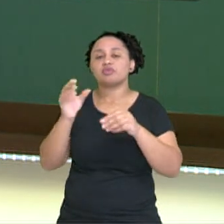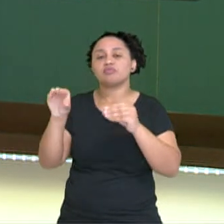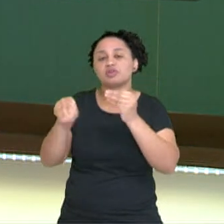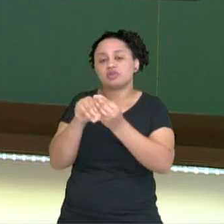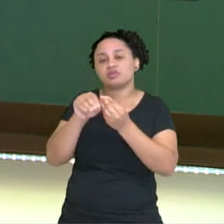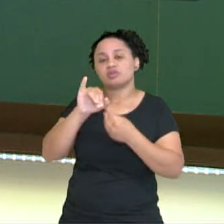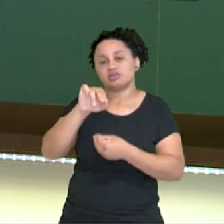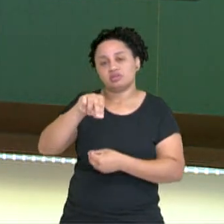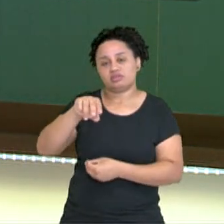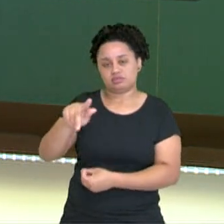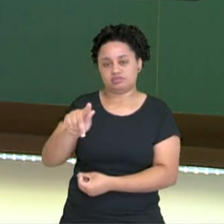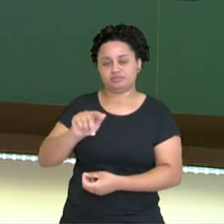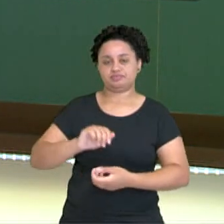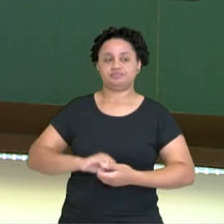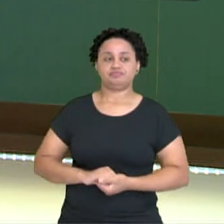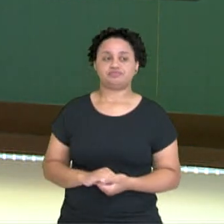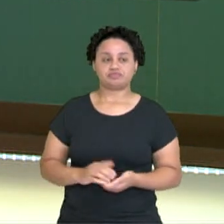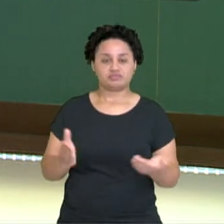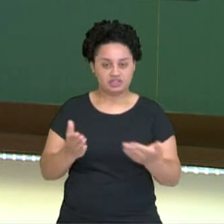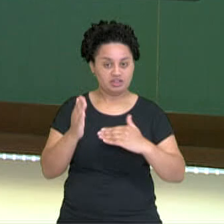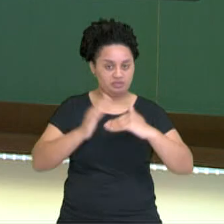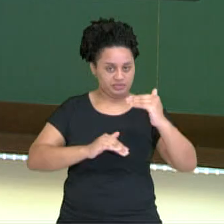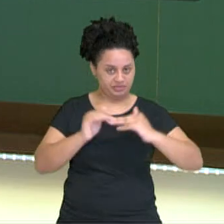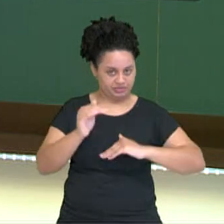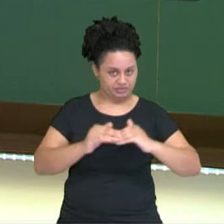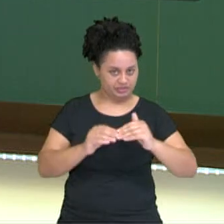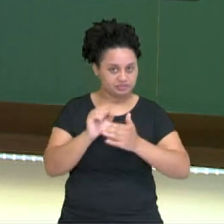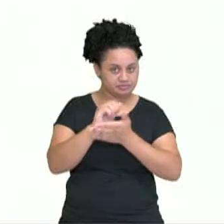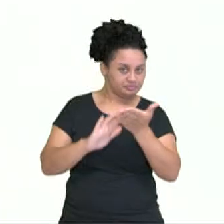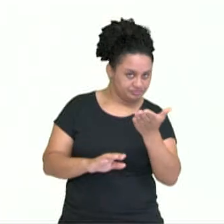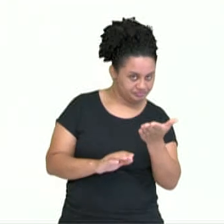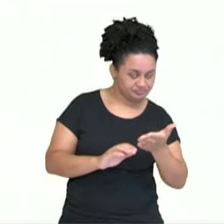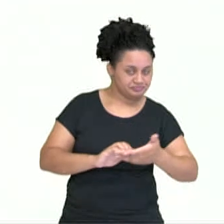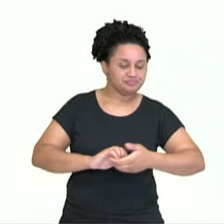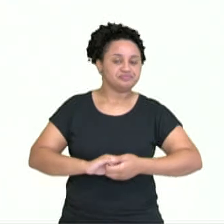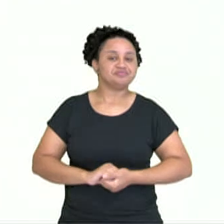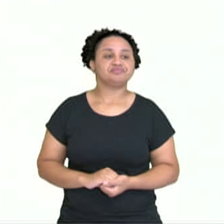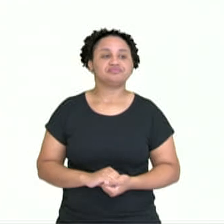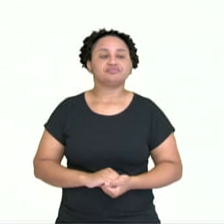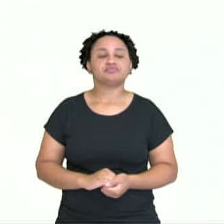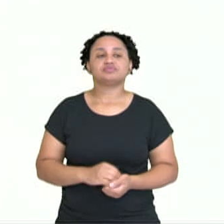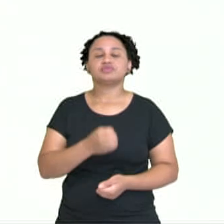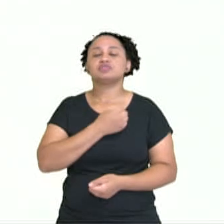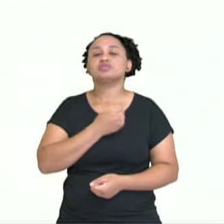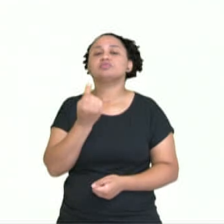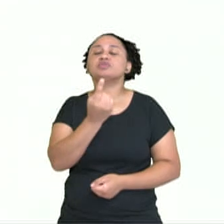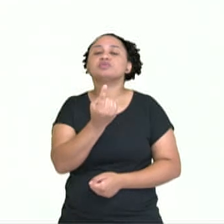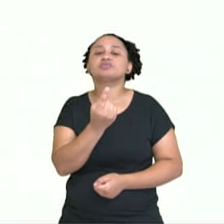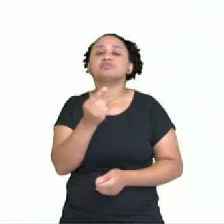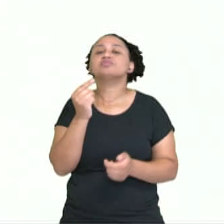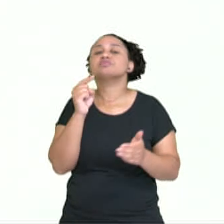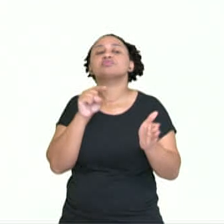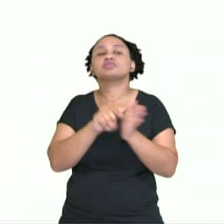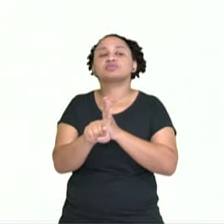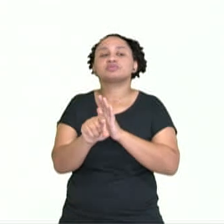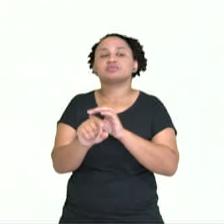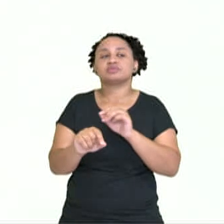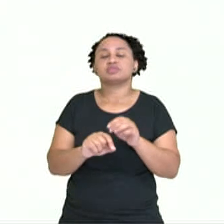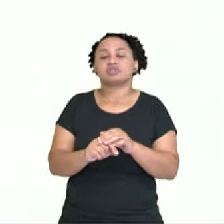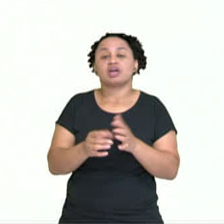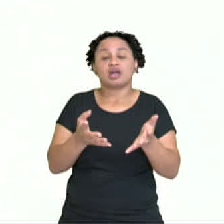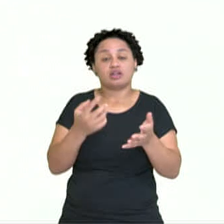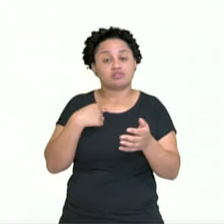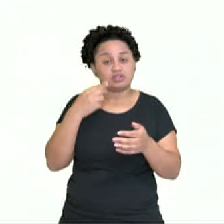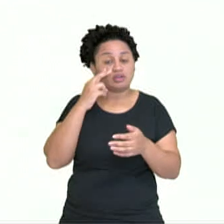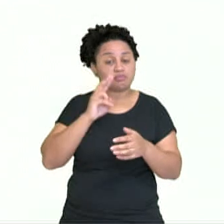assistindo. Ok? Bora praticar um pouco um exercício aqui? Number 1. Look at the pictures and answer. Eu quero que você